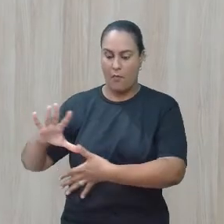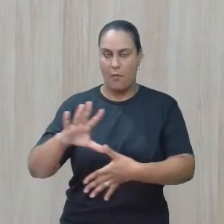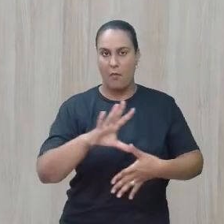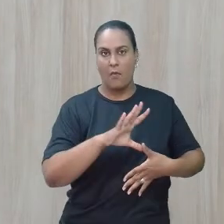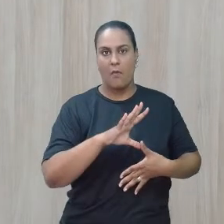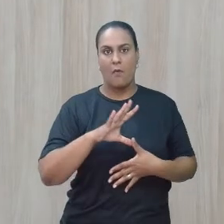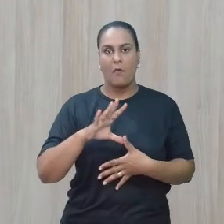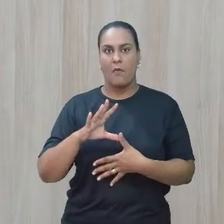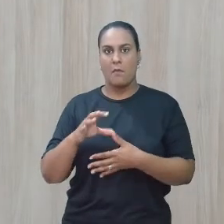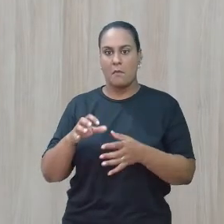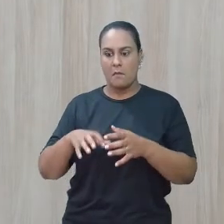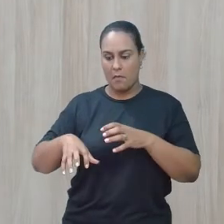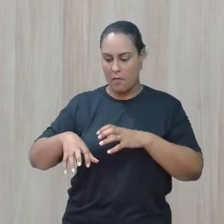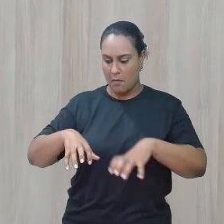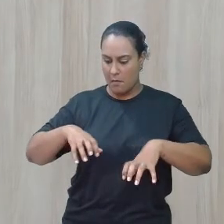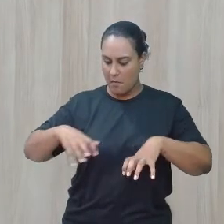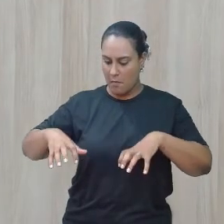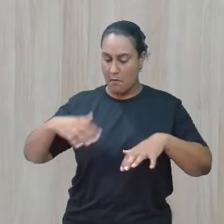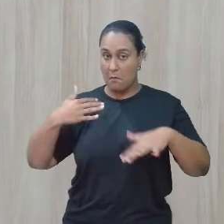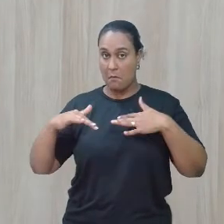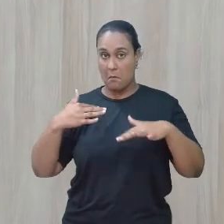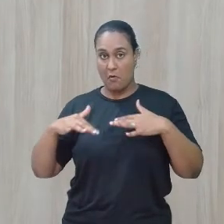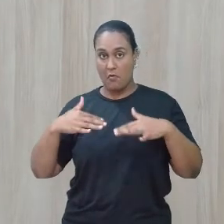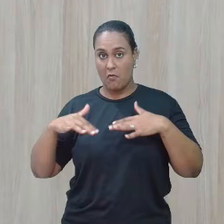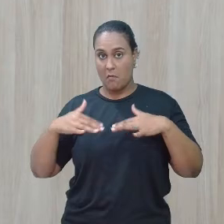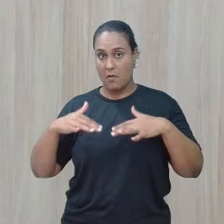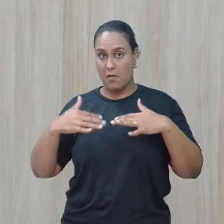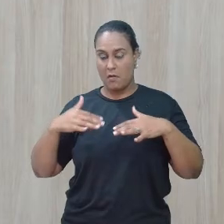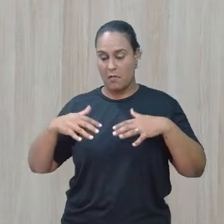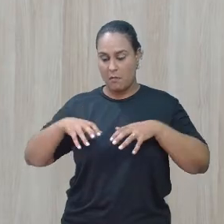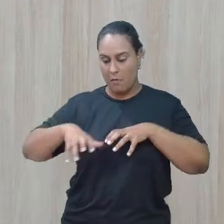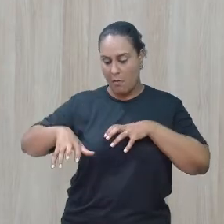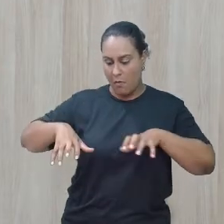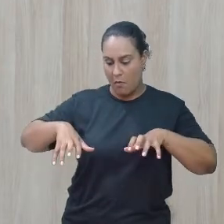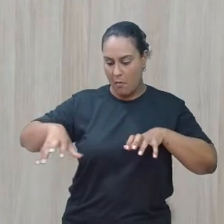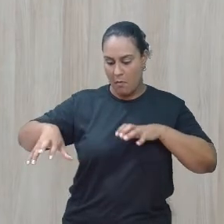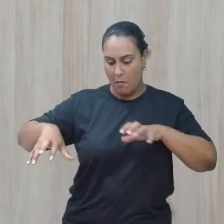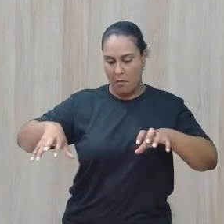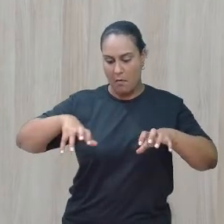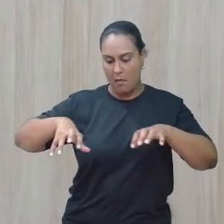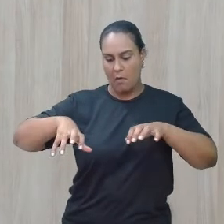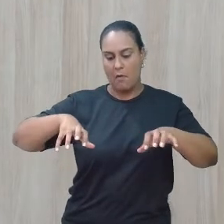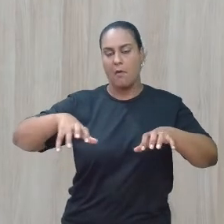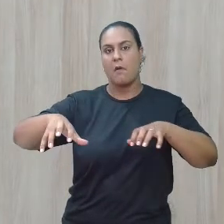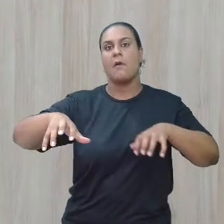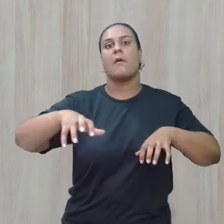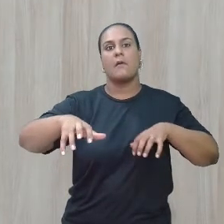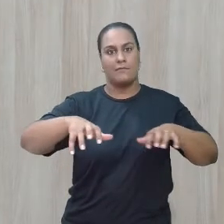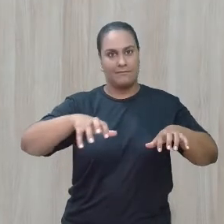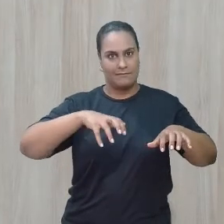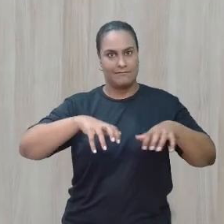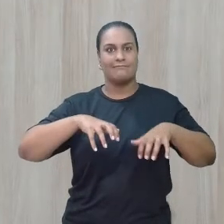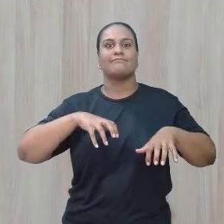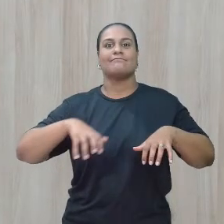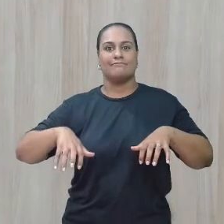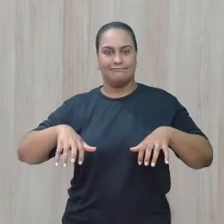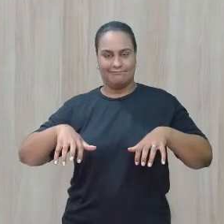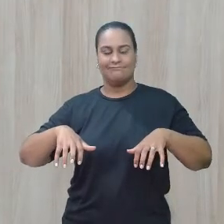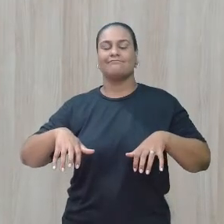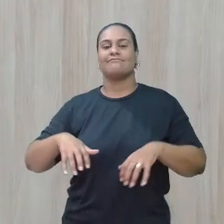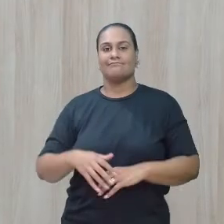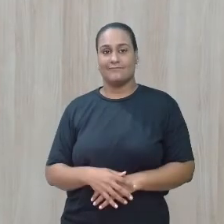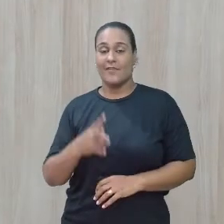da fragmentação, da movimentação das placas tectônicas, formou a nossa formação continental que a